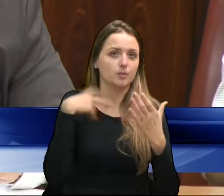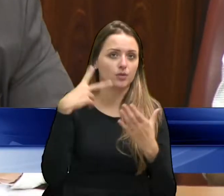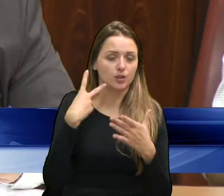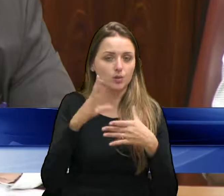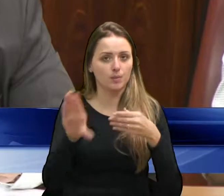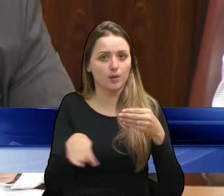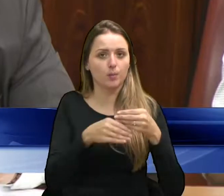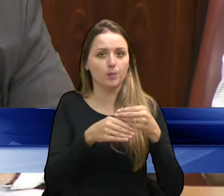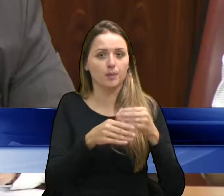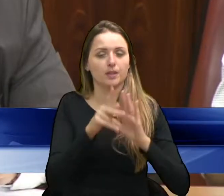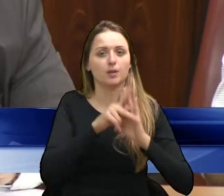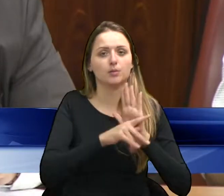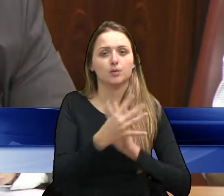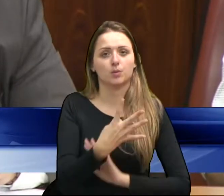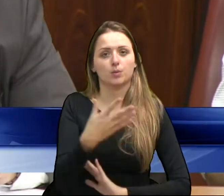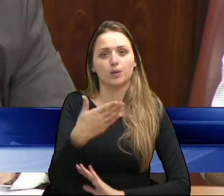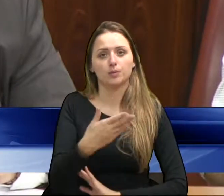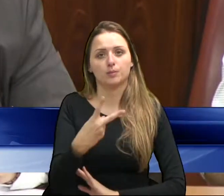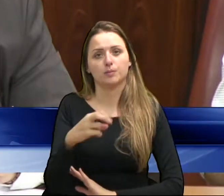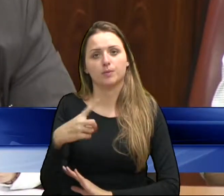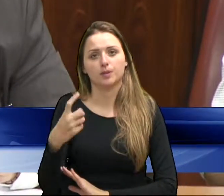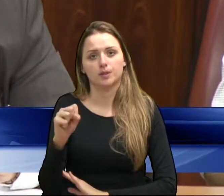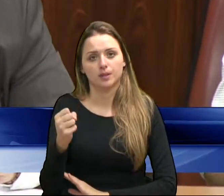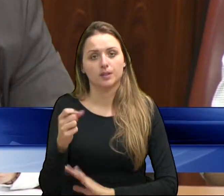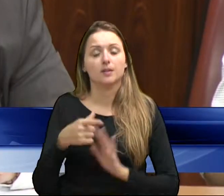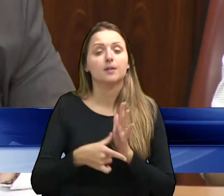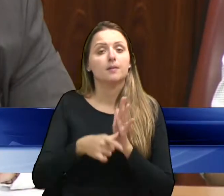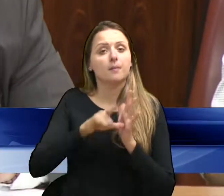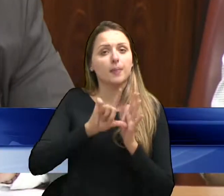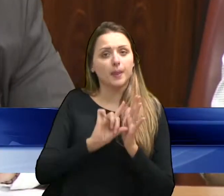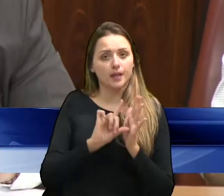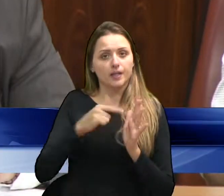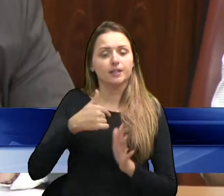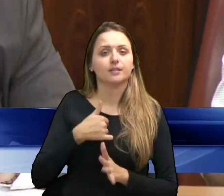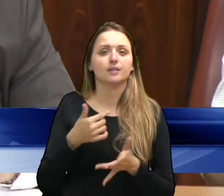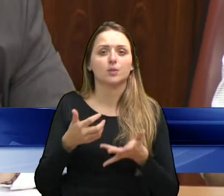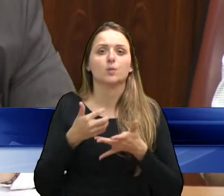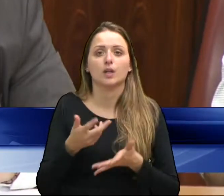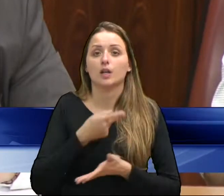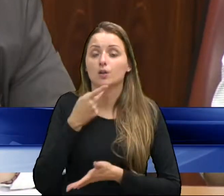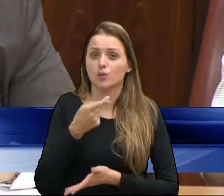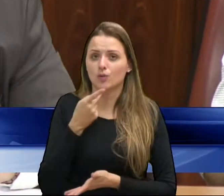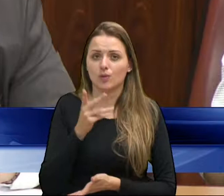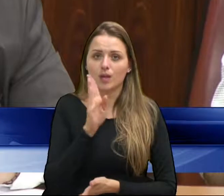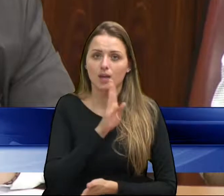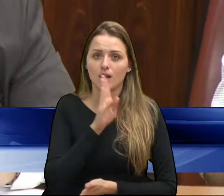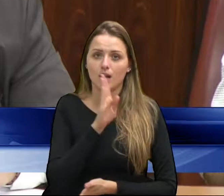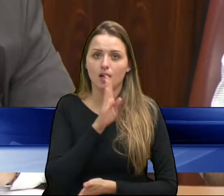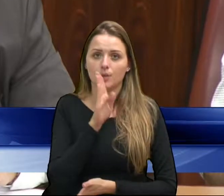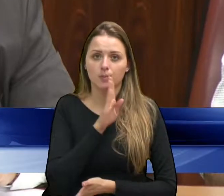de 2018. Antes, eu acho que vale a pena fazer um breve